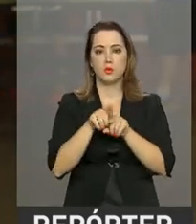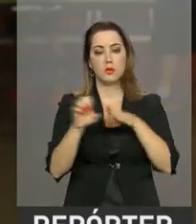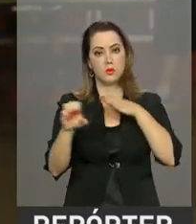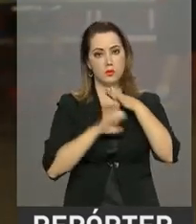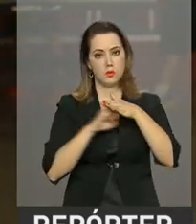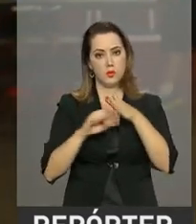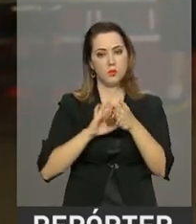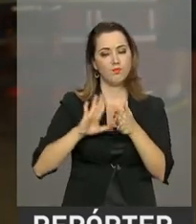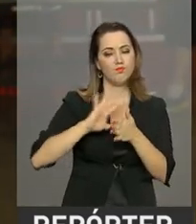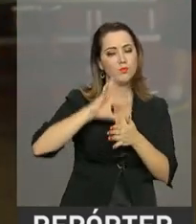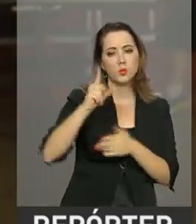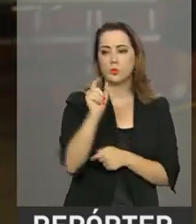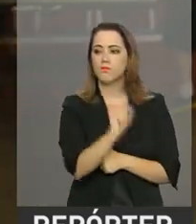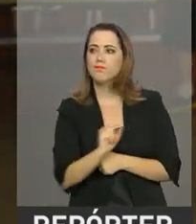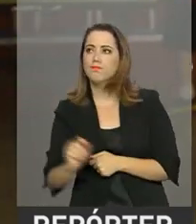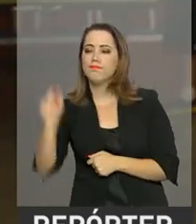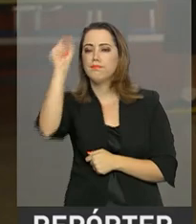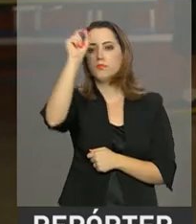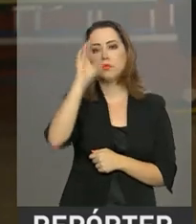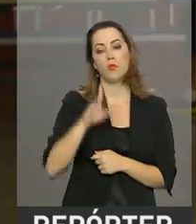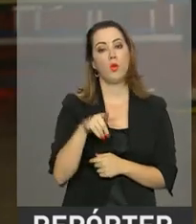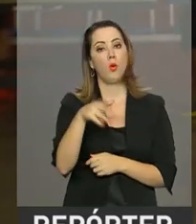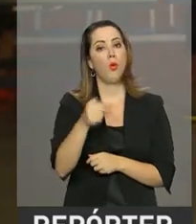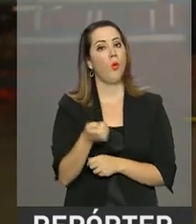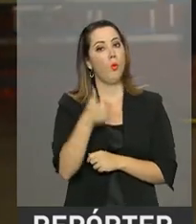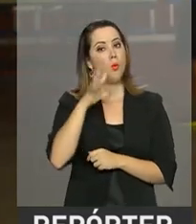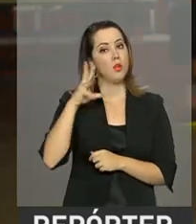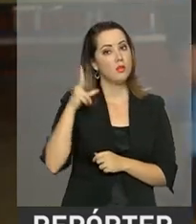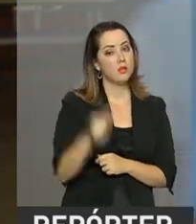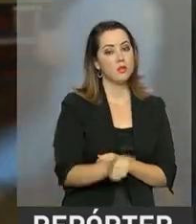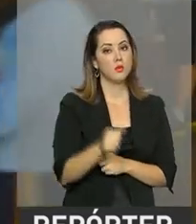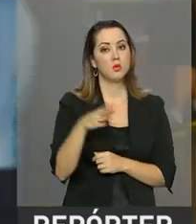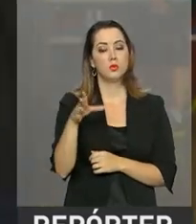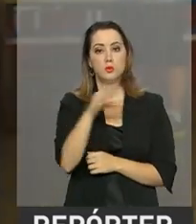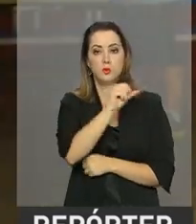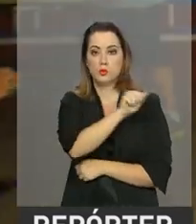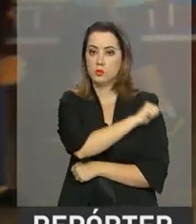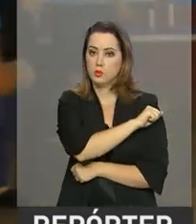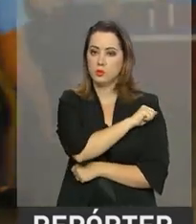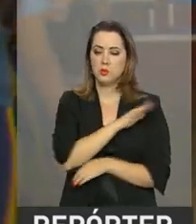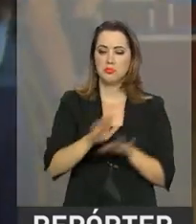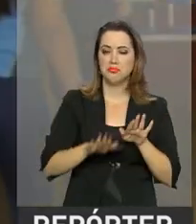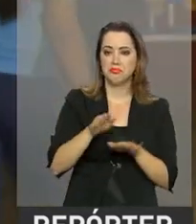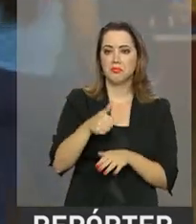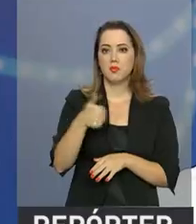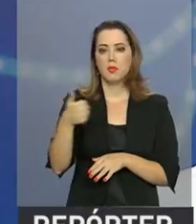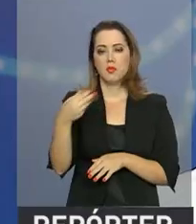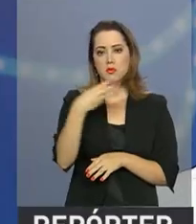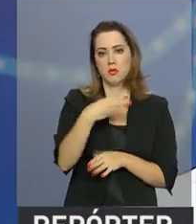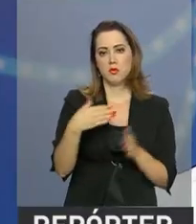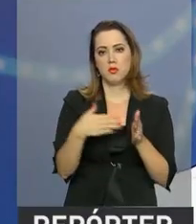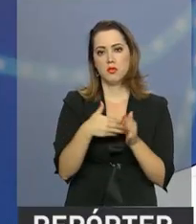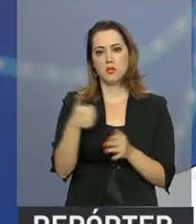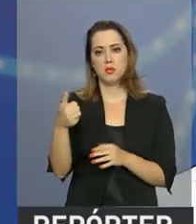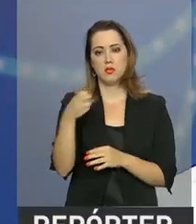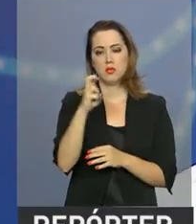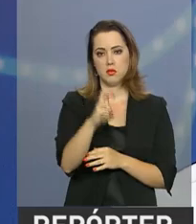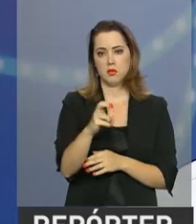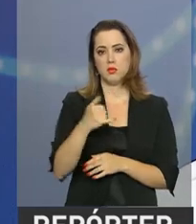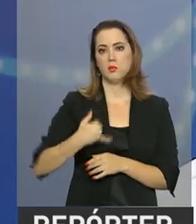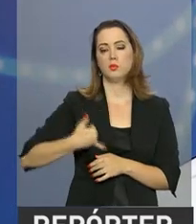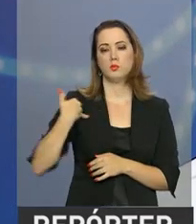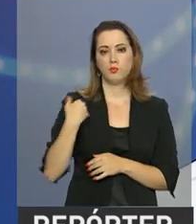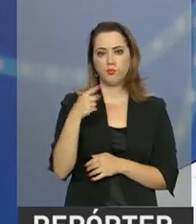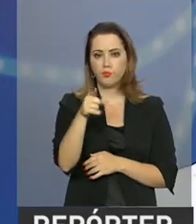e Urbana em todo o Brasil a maioria dos alunos com idade entre 13 e 15 anos a professora Iara